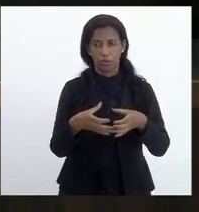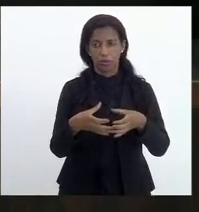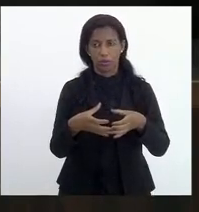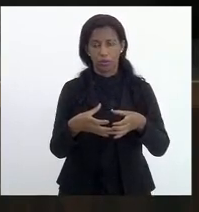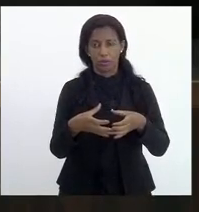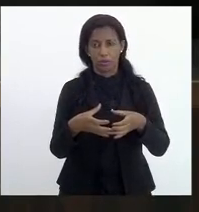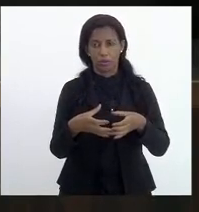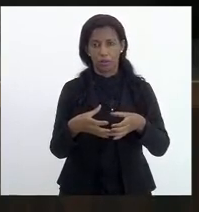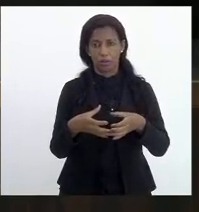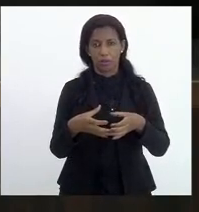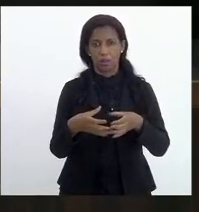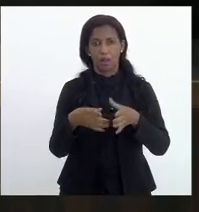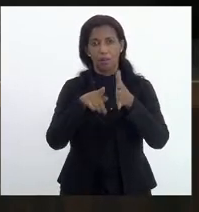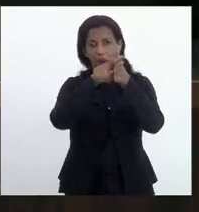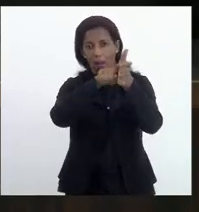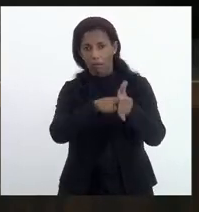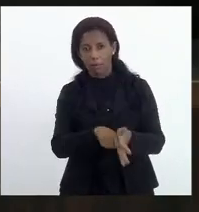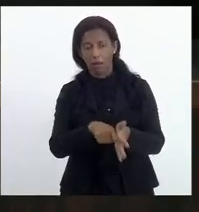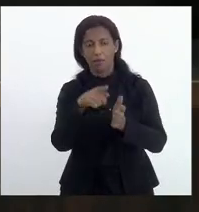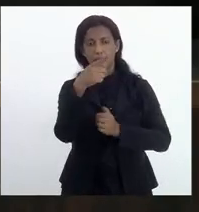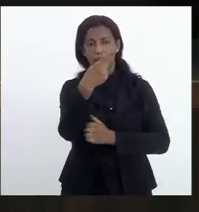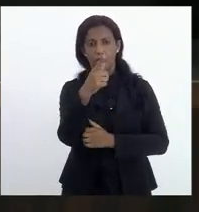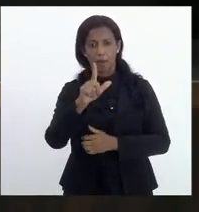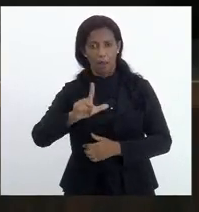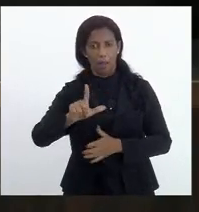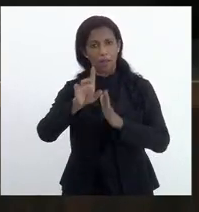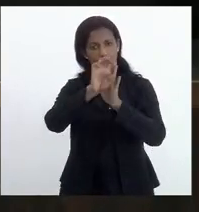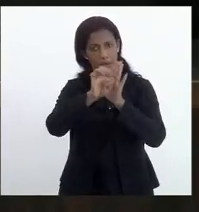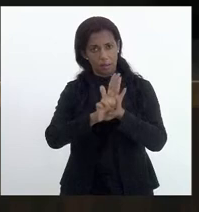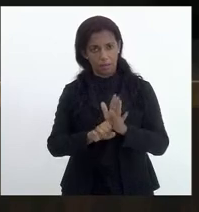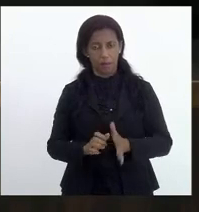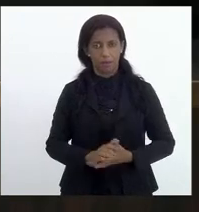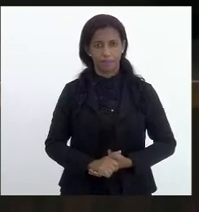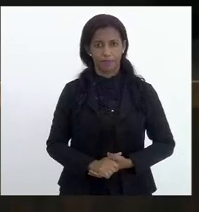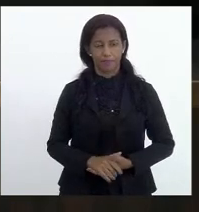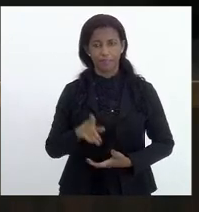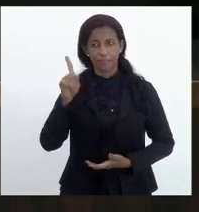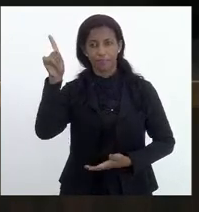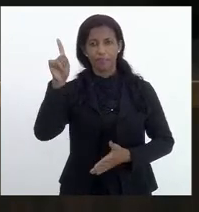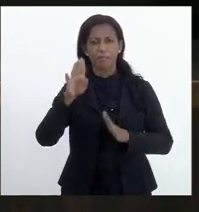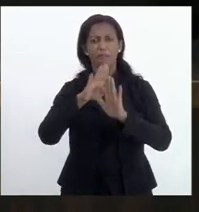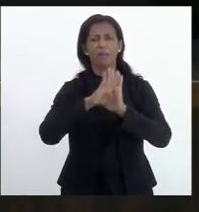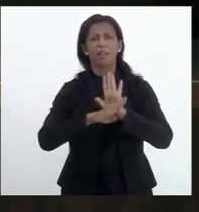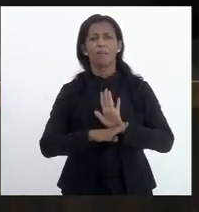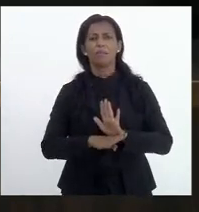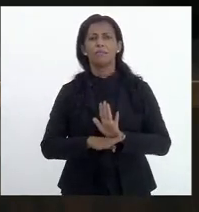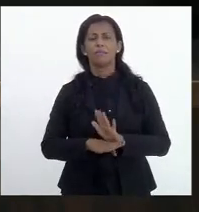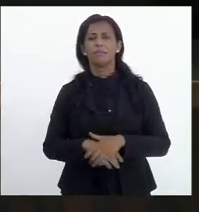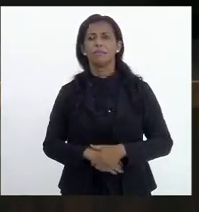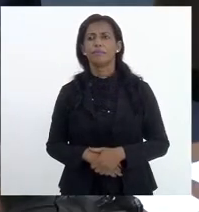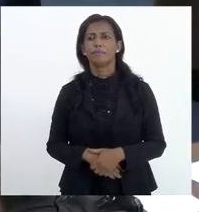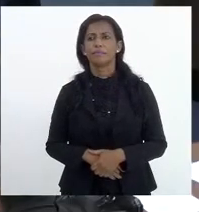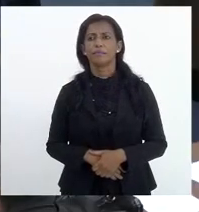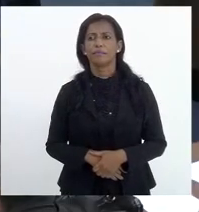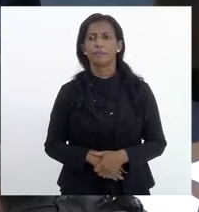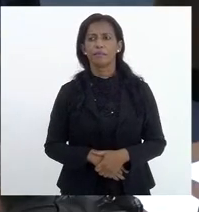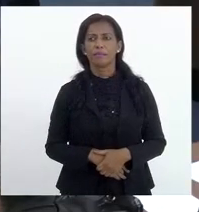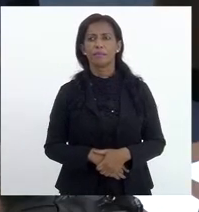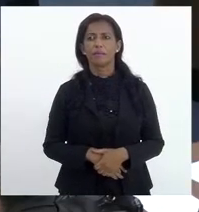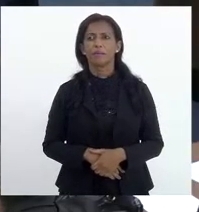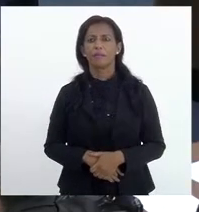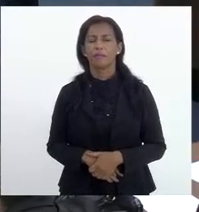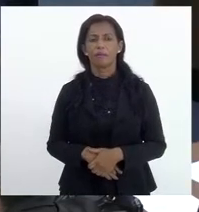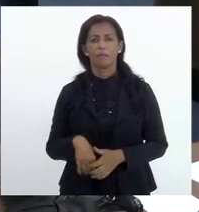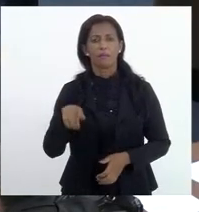para análise do projeto e das emendas. Presidente, pela ordem. Pela ordem, pedir deputado. Qual a autoria do projeto de lei do